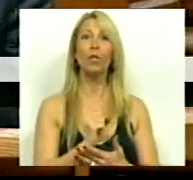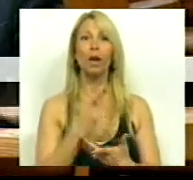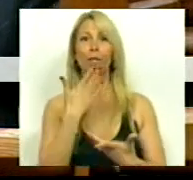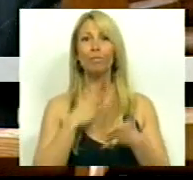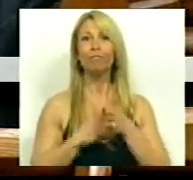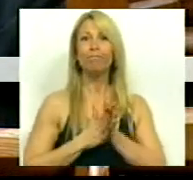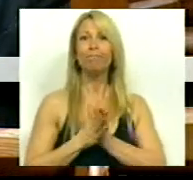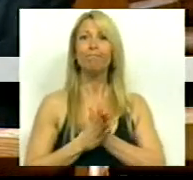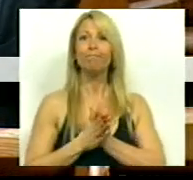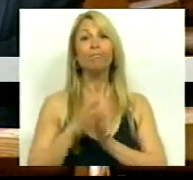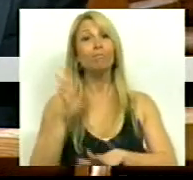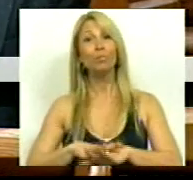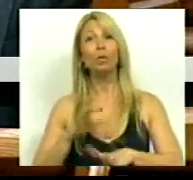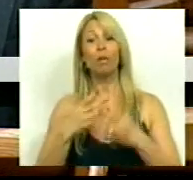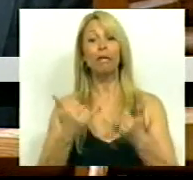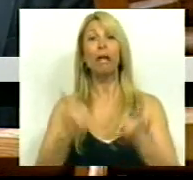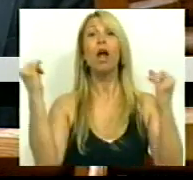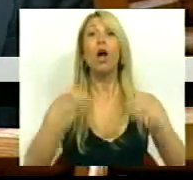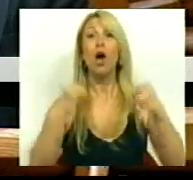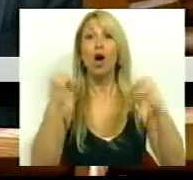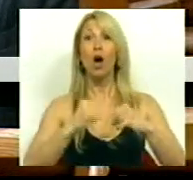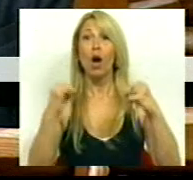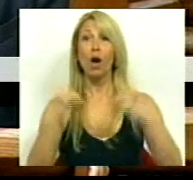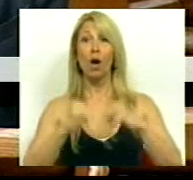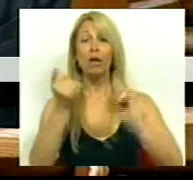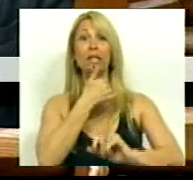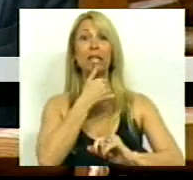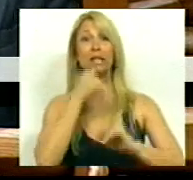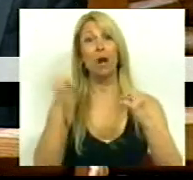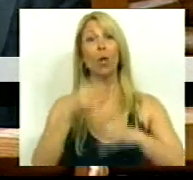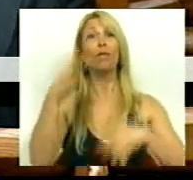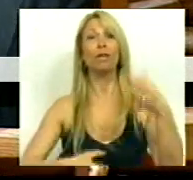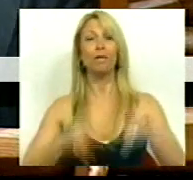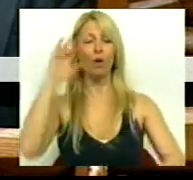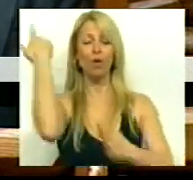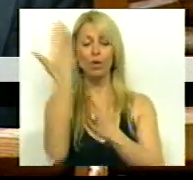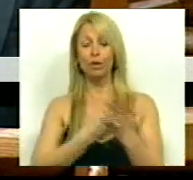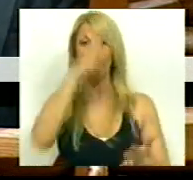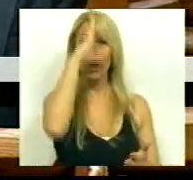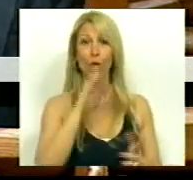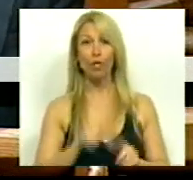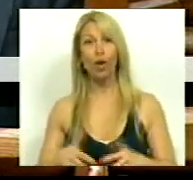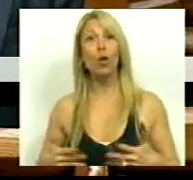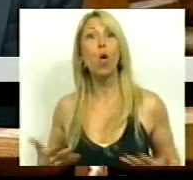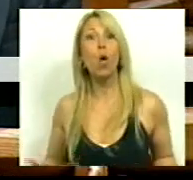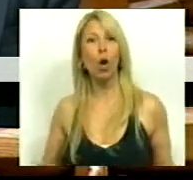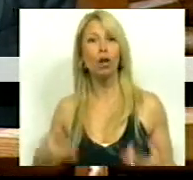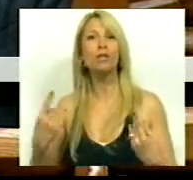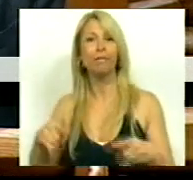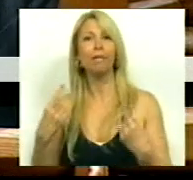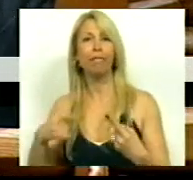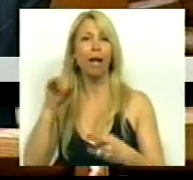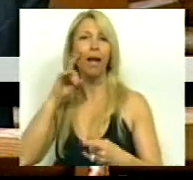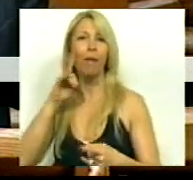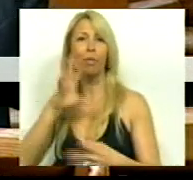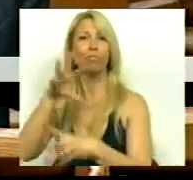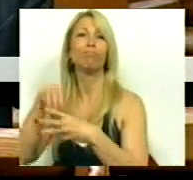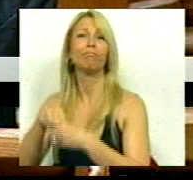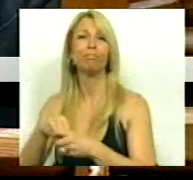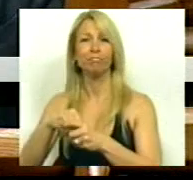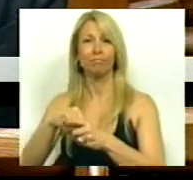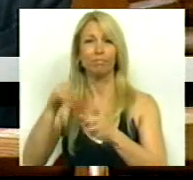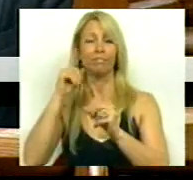na sequência do acórdão do Tribunal Constitucional. O governo é hoje um protetorado do Palácio de